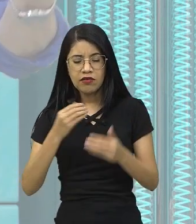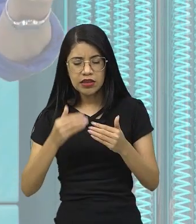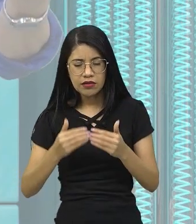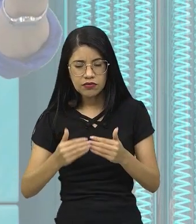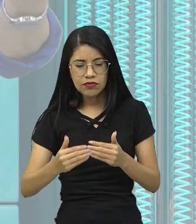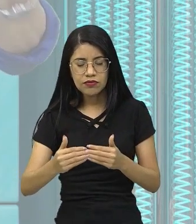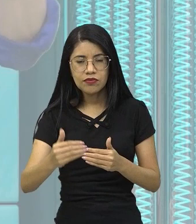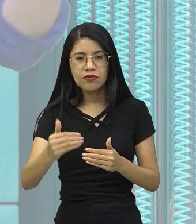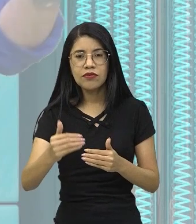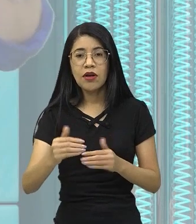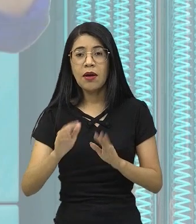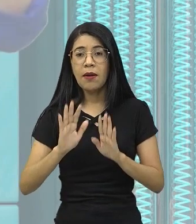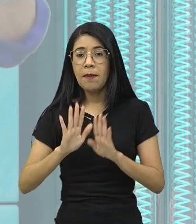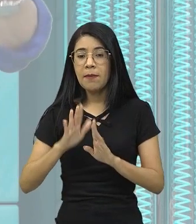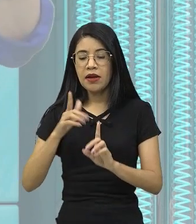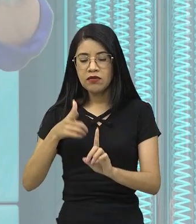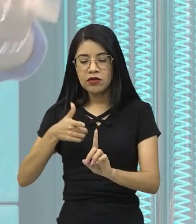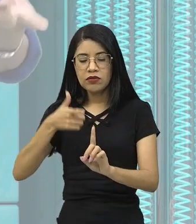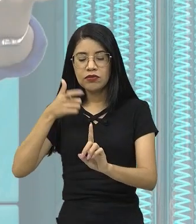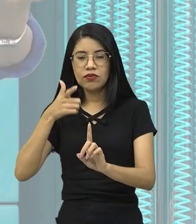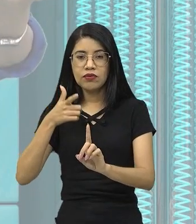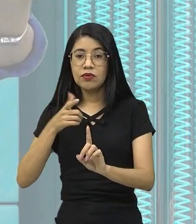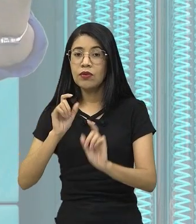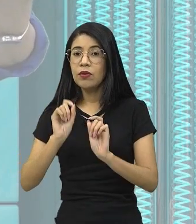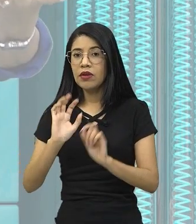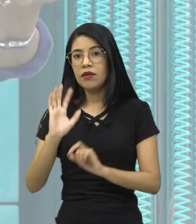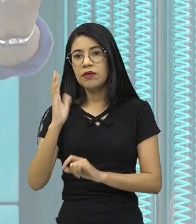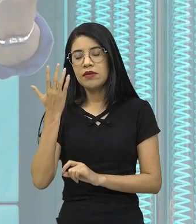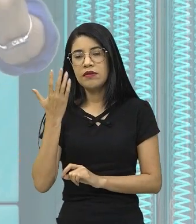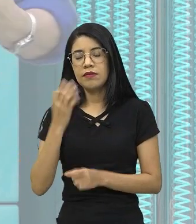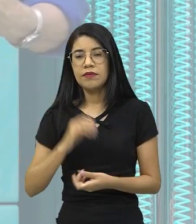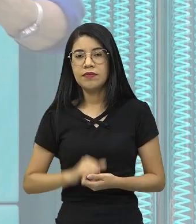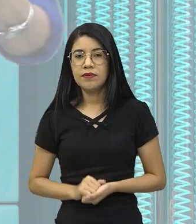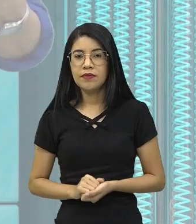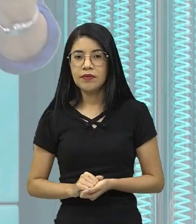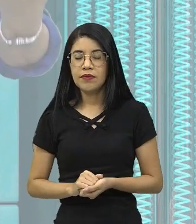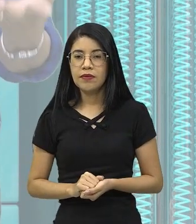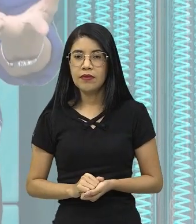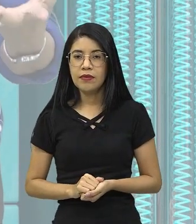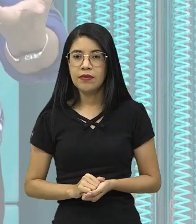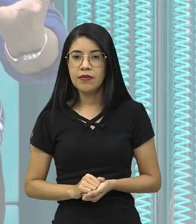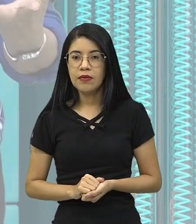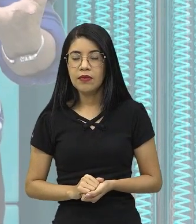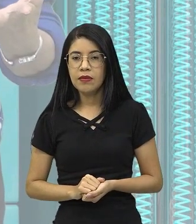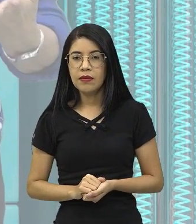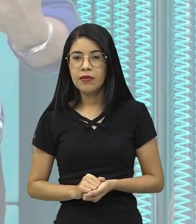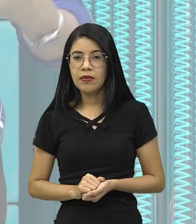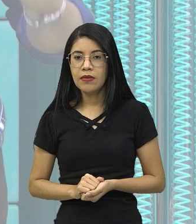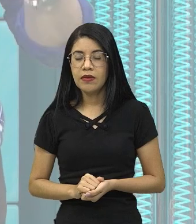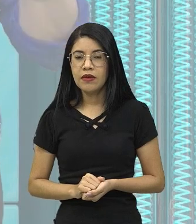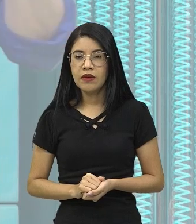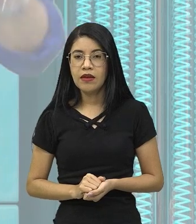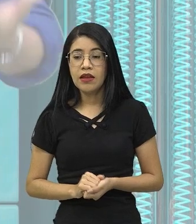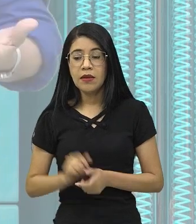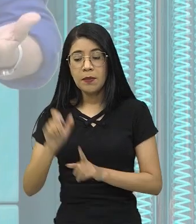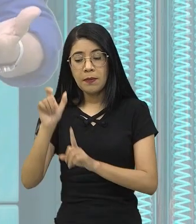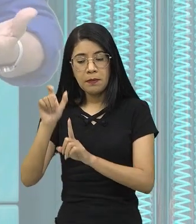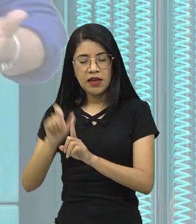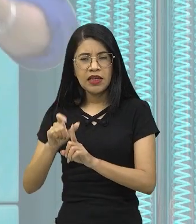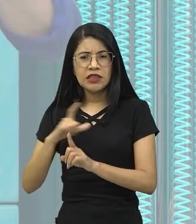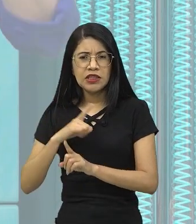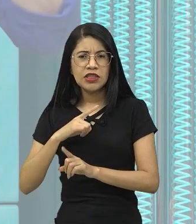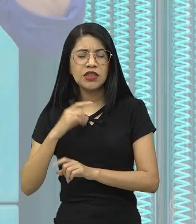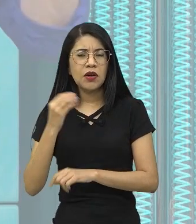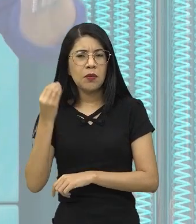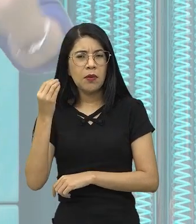o tiro veio por trás. O que foi que aconteceu nesse meio tempo, né? Esse personagem, ele tinha toda uma história